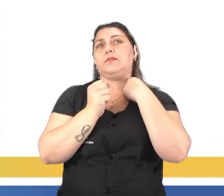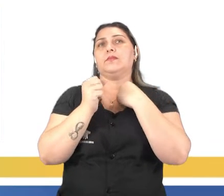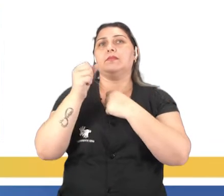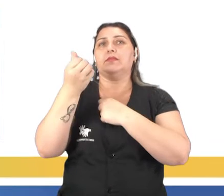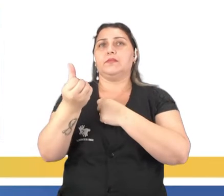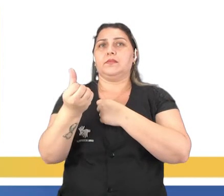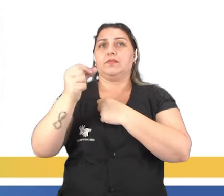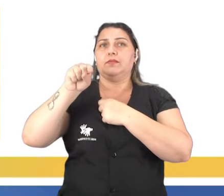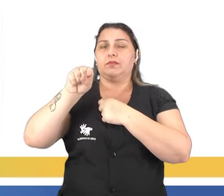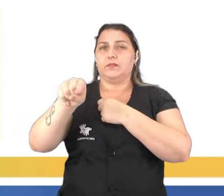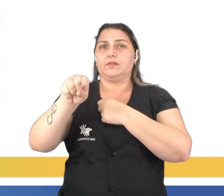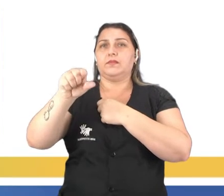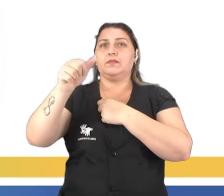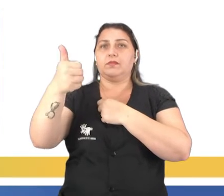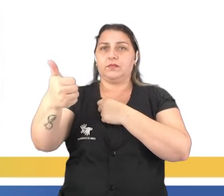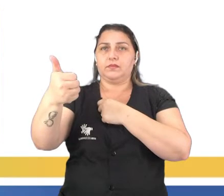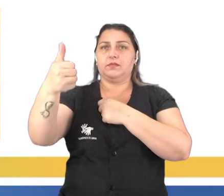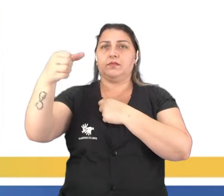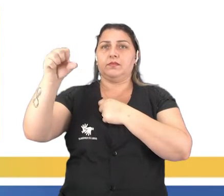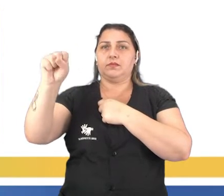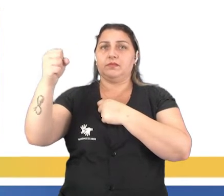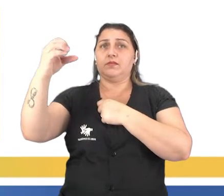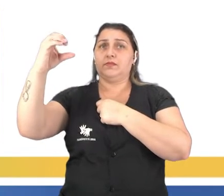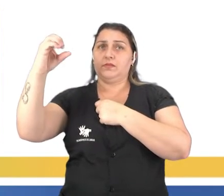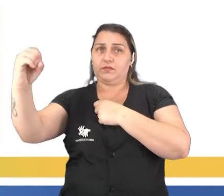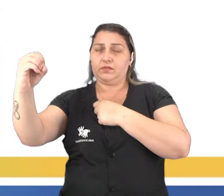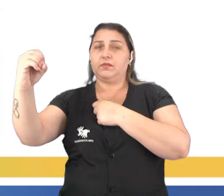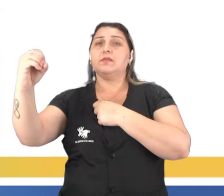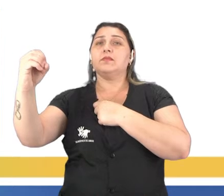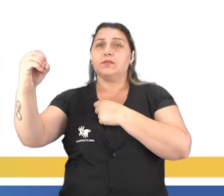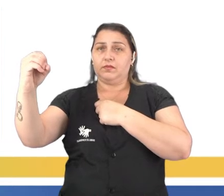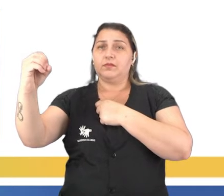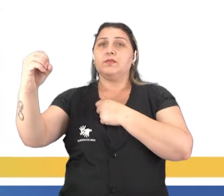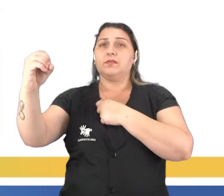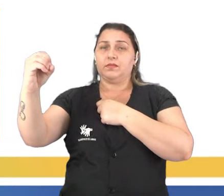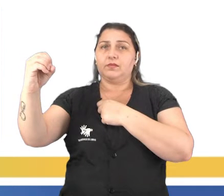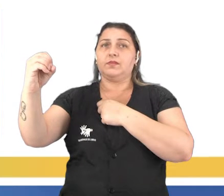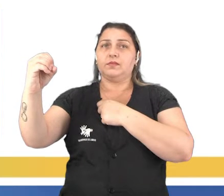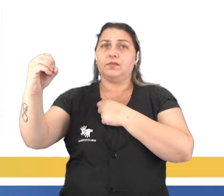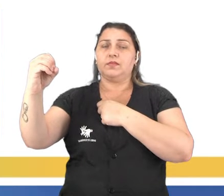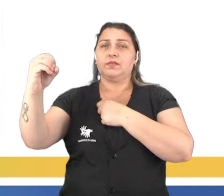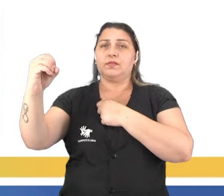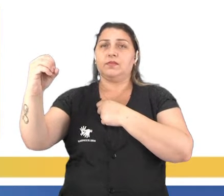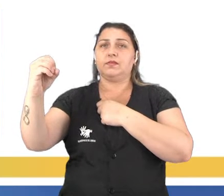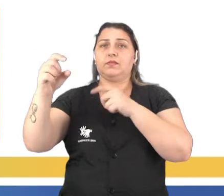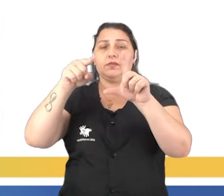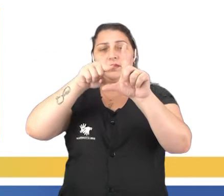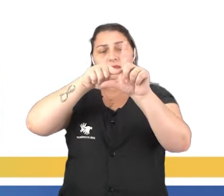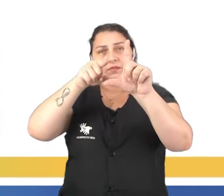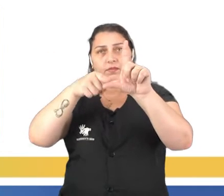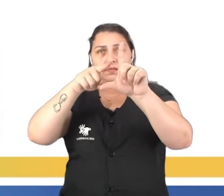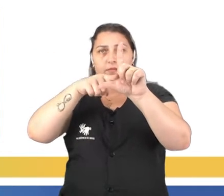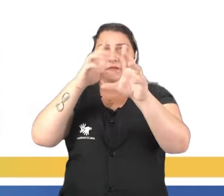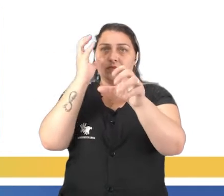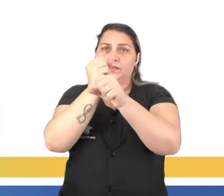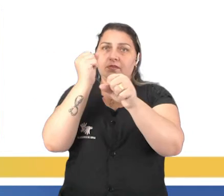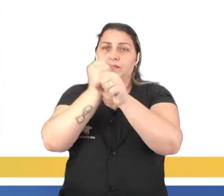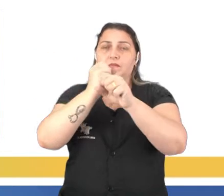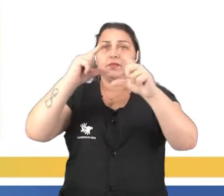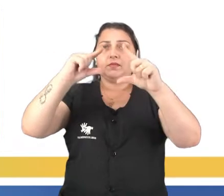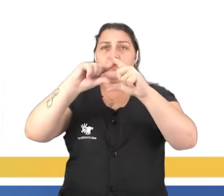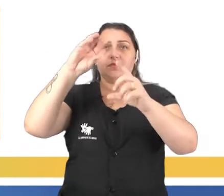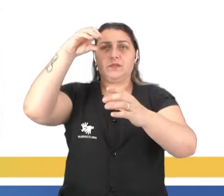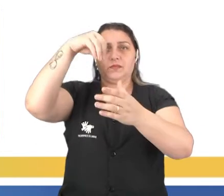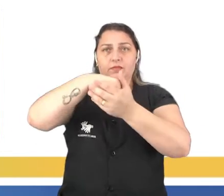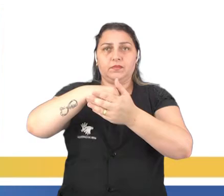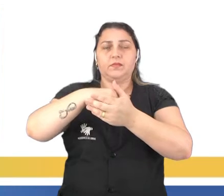por 6 vezes, já que são 6 triângulos, vezes a medida da soma dos ângulos internos